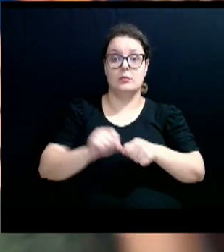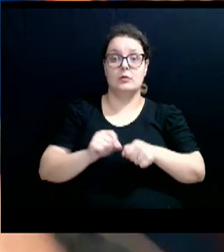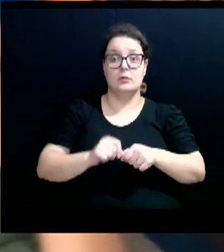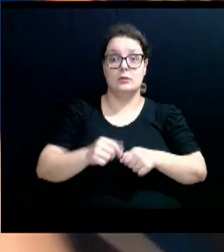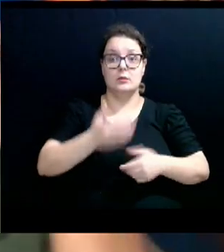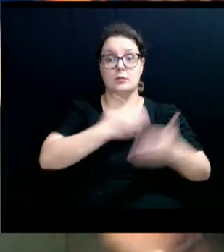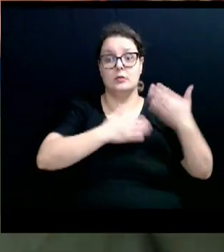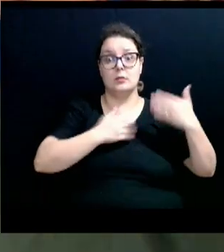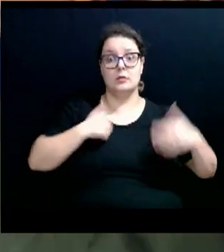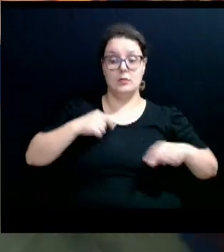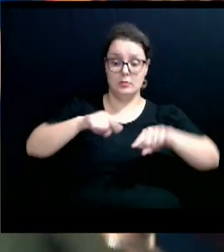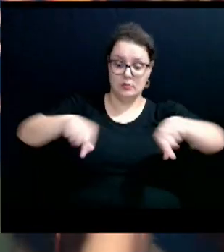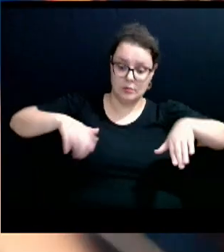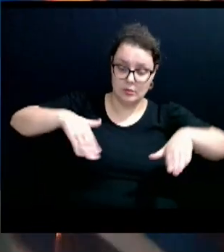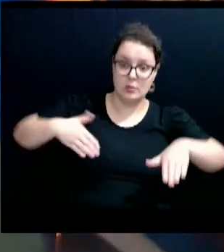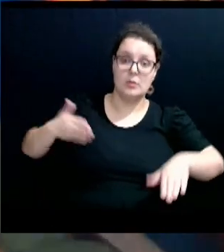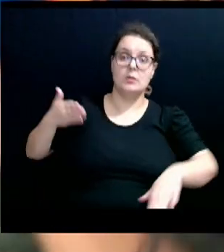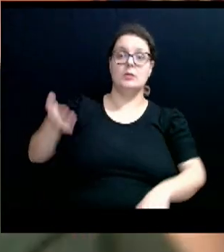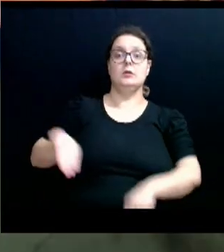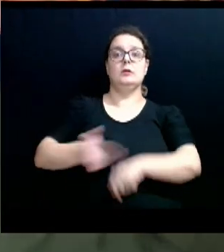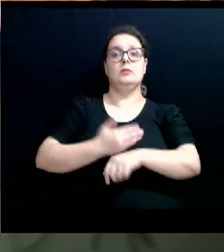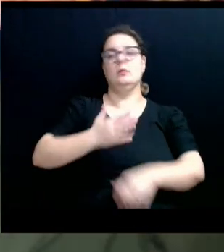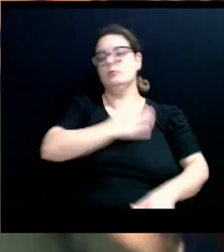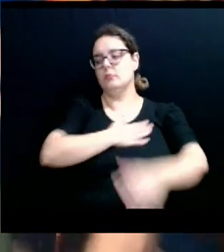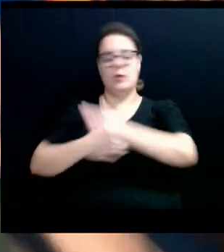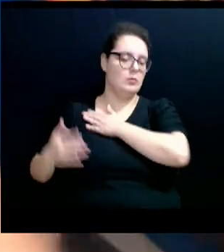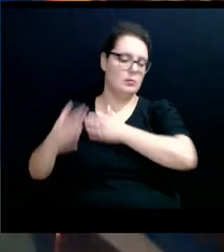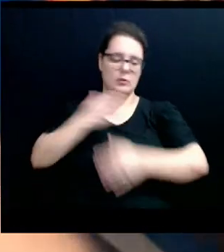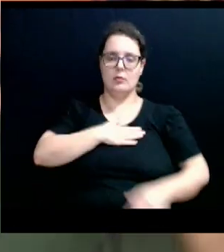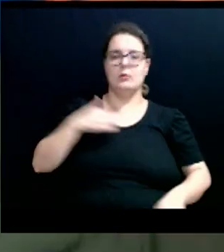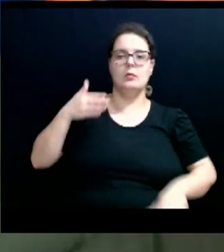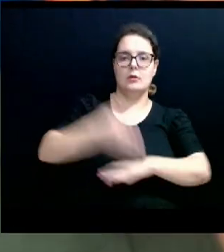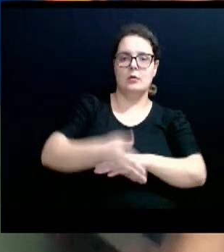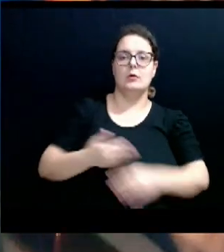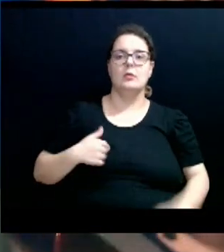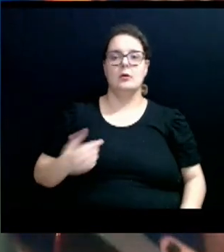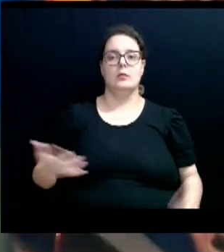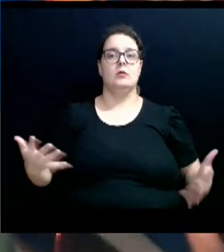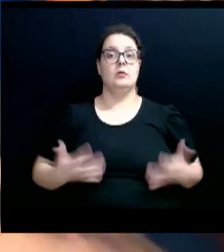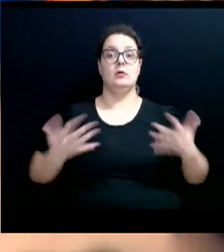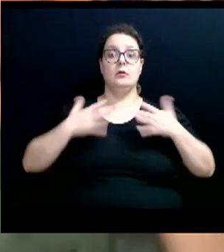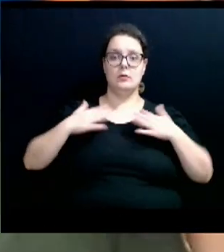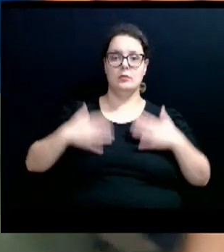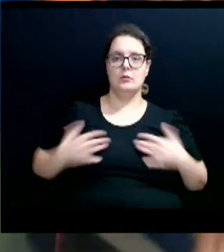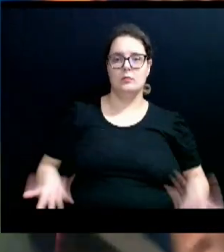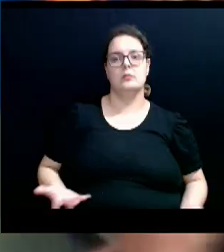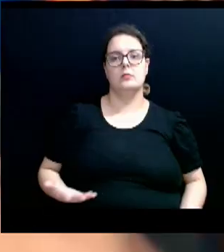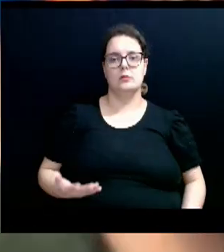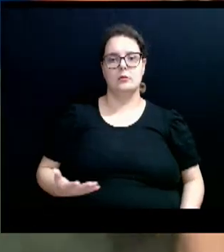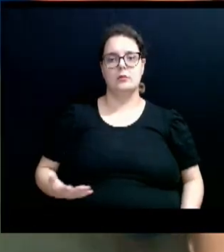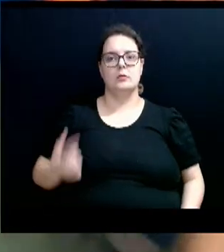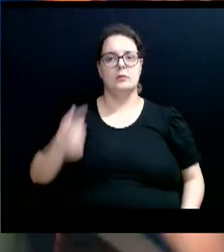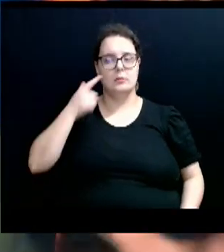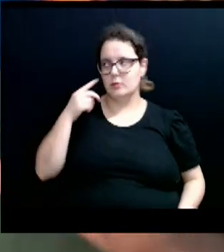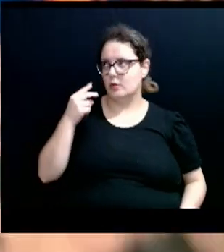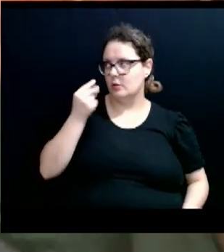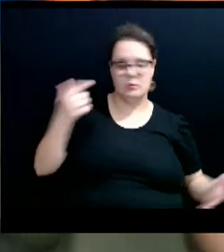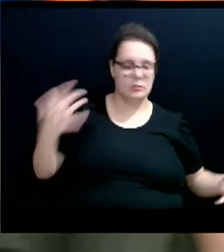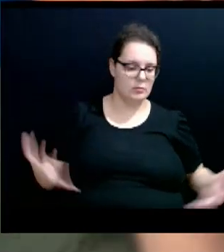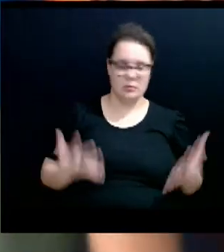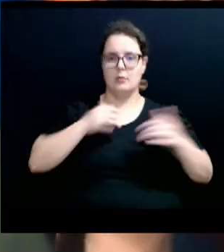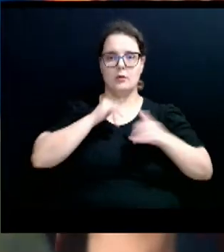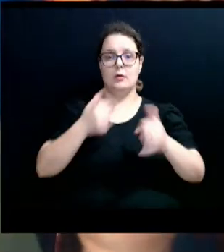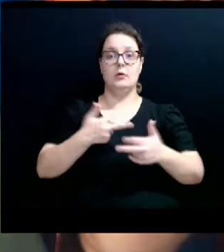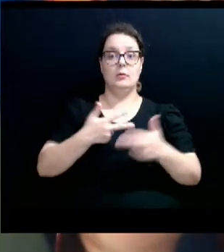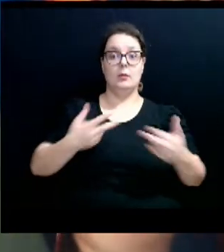piscina e antes de entrar eu bato no meu corpo, eu ativo o meu corpo, isso me traz uma ativação, uma energia, uma coisa boa.